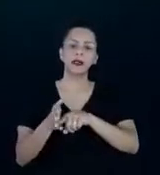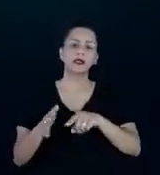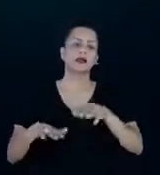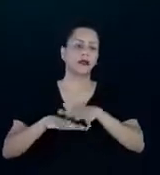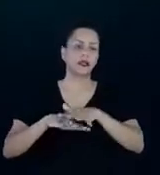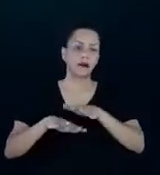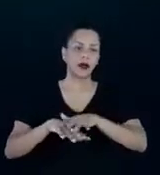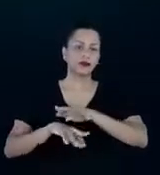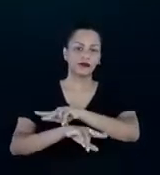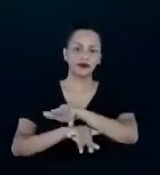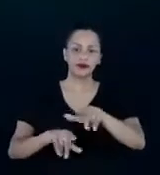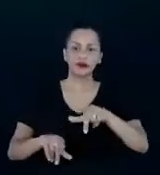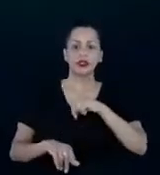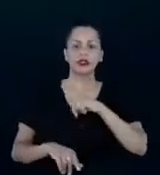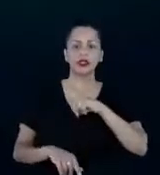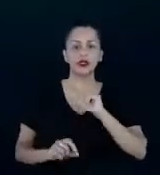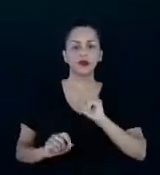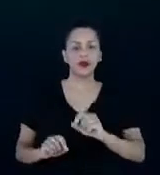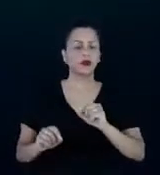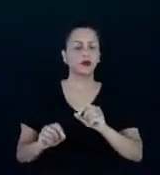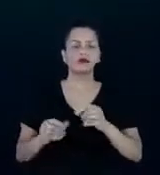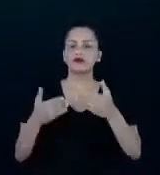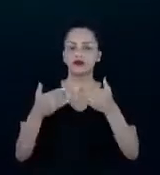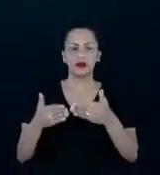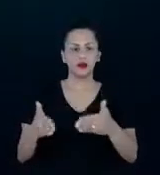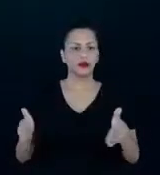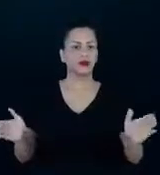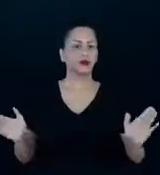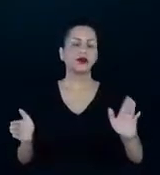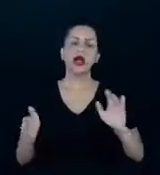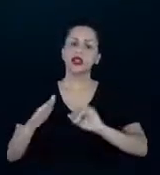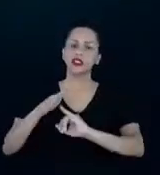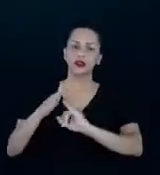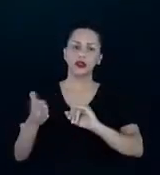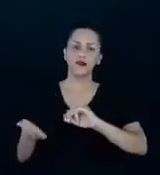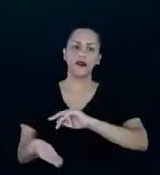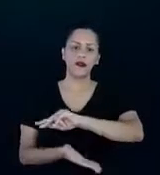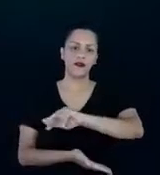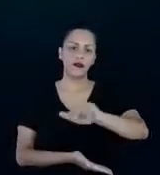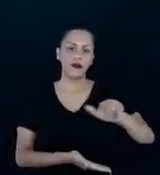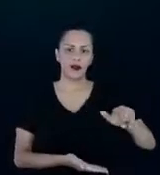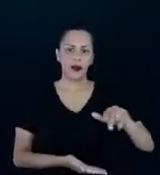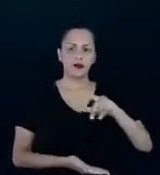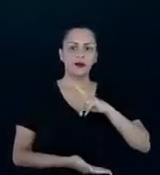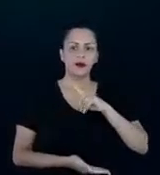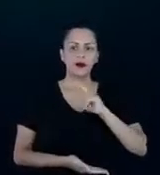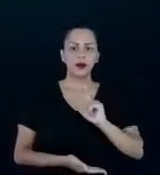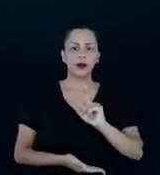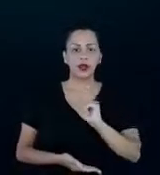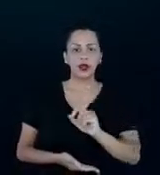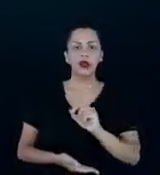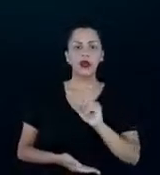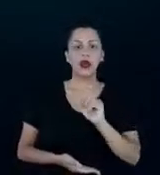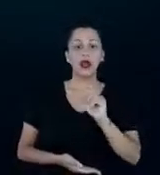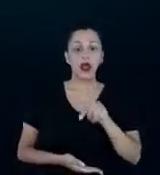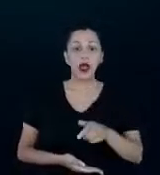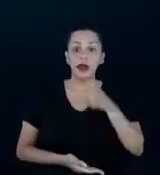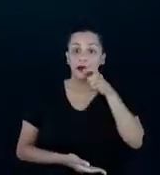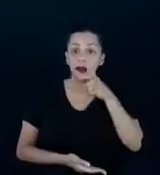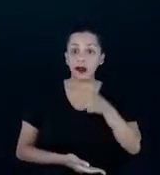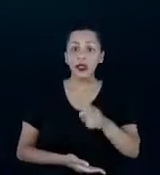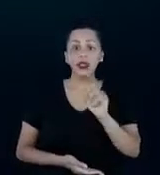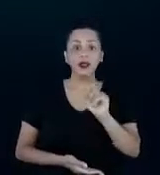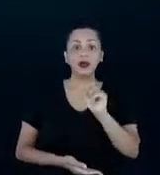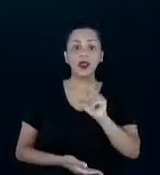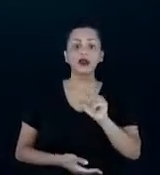seja, a gente tem um amplo leque de instituições. Nosso papel é defender os interesses e, principalmente, defender as verbas de